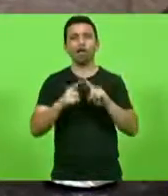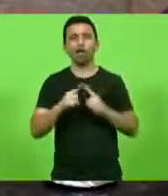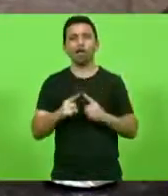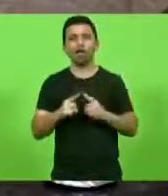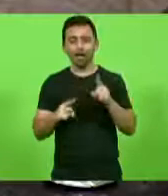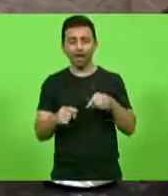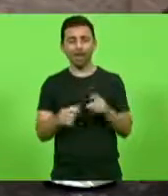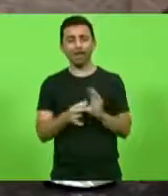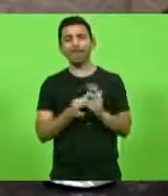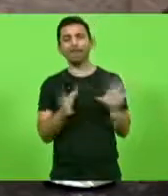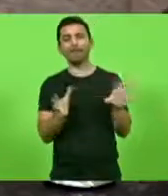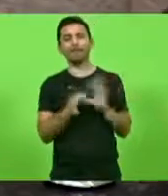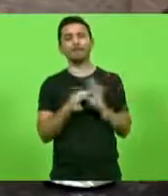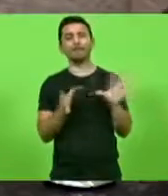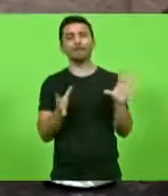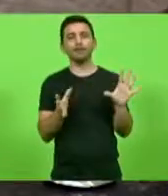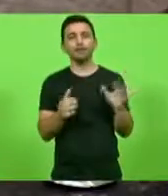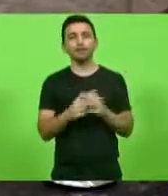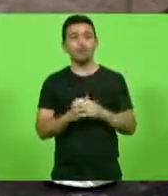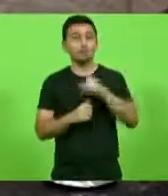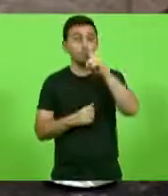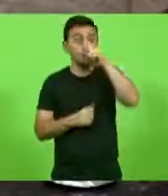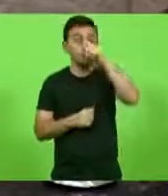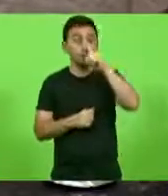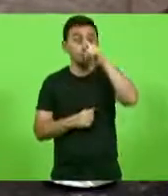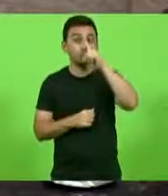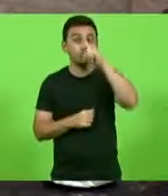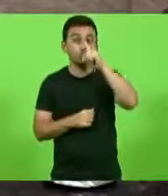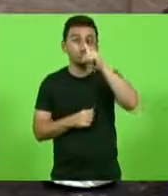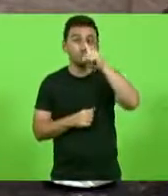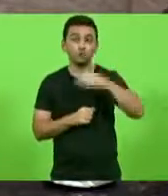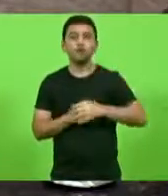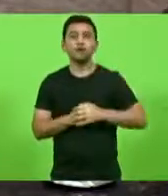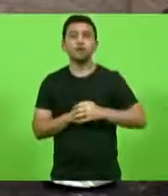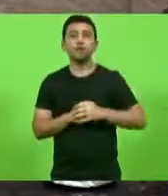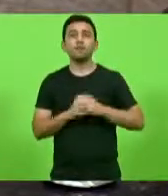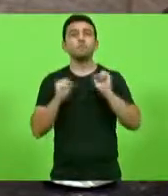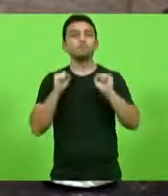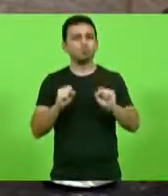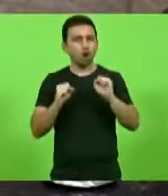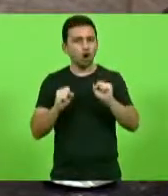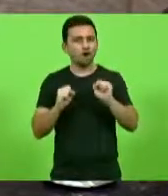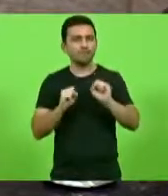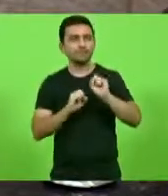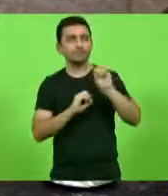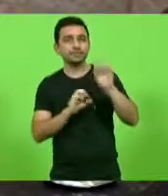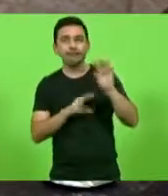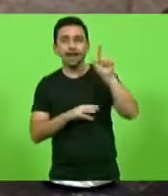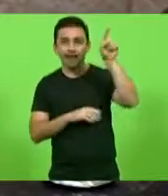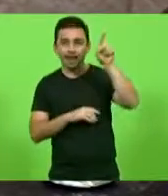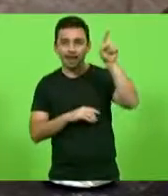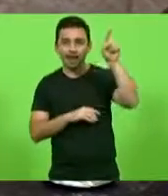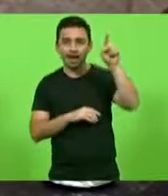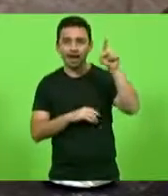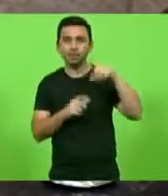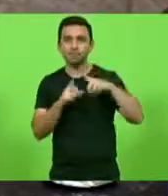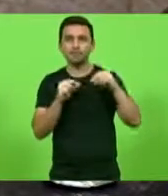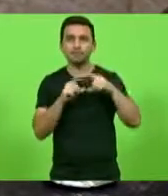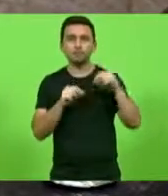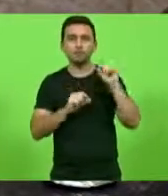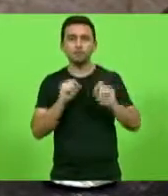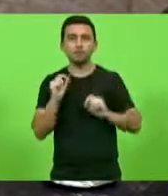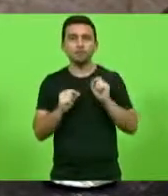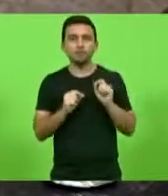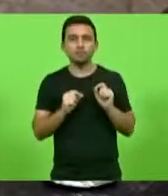precedente. Nós estamos abrindo um perigoso precedente, que pode justamente ensinar Brasília. Mais 5 minutos,